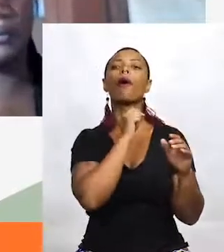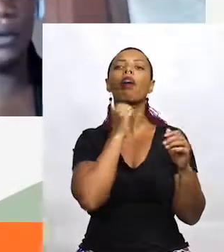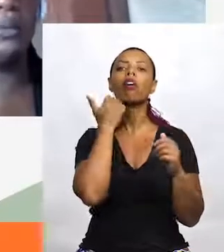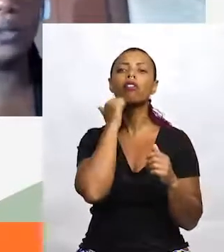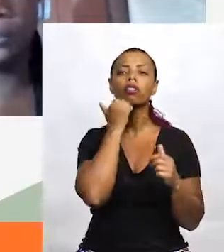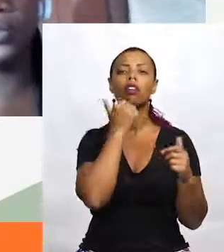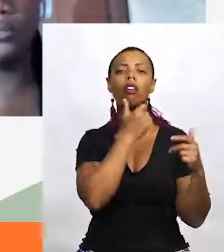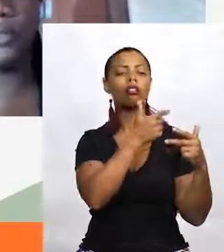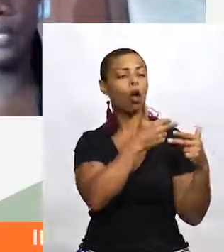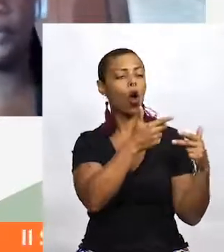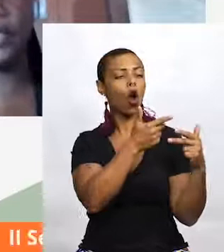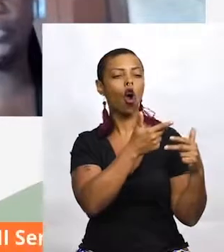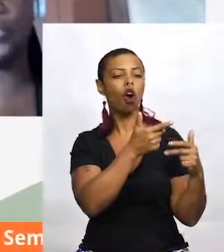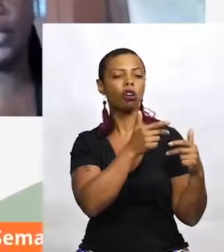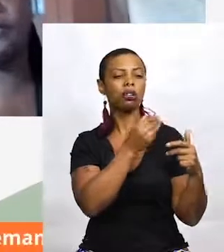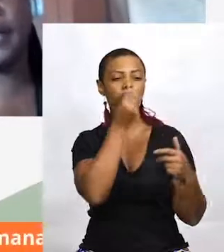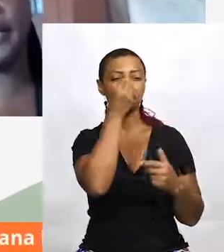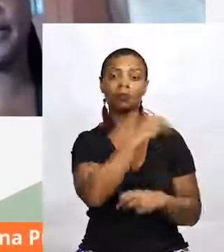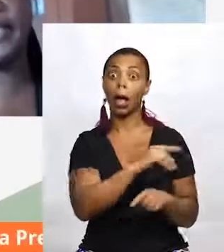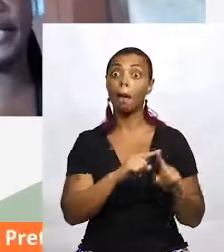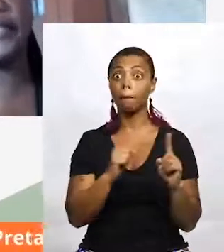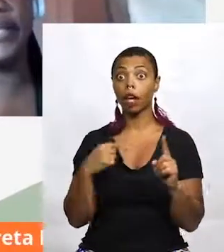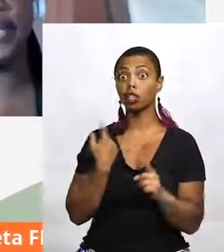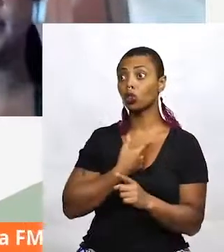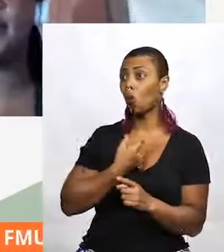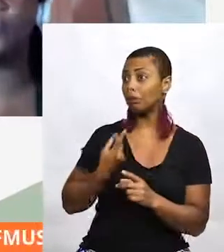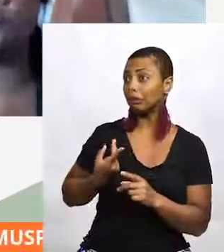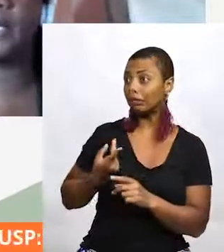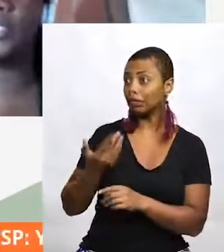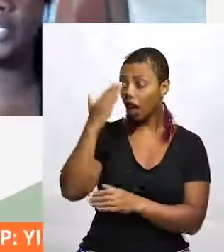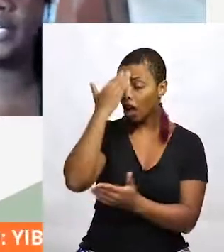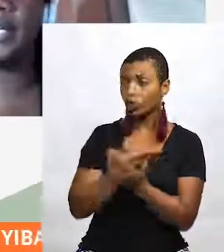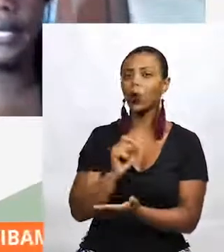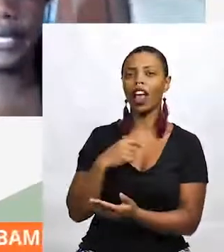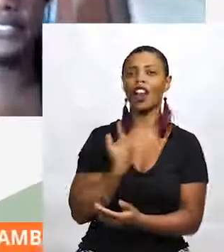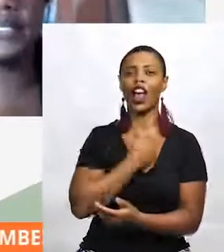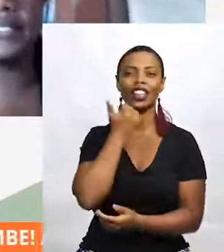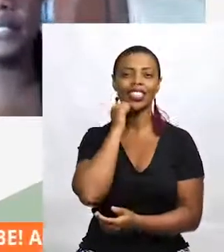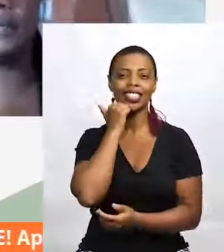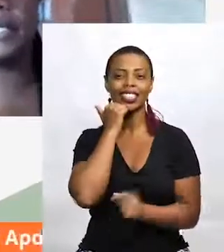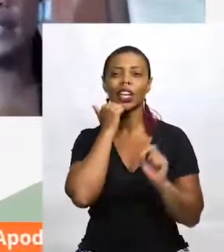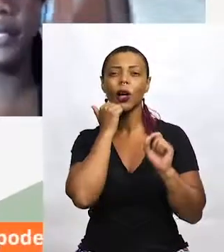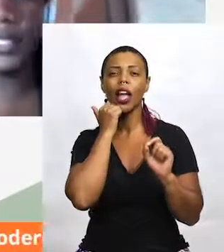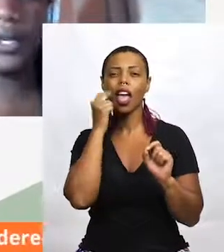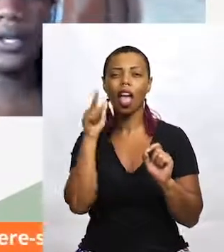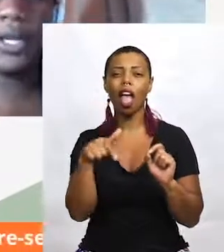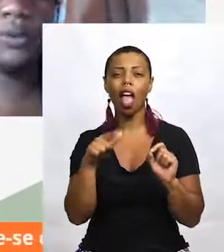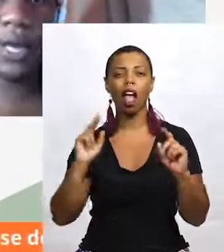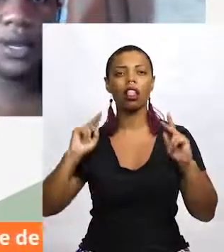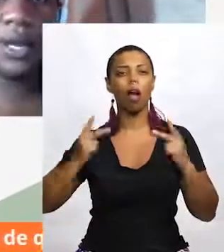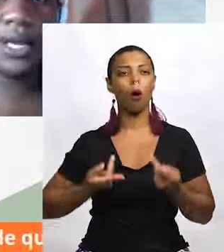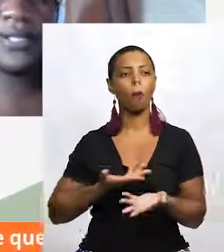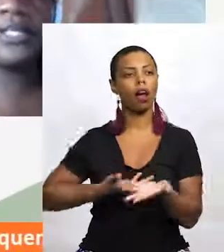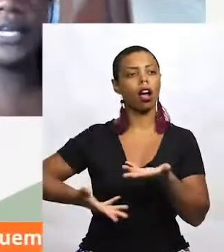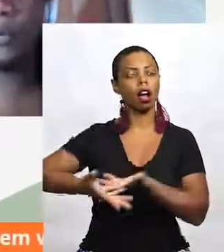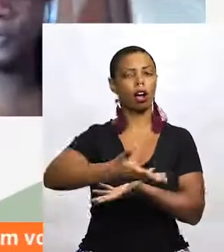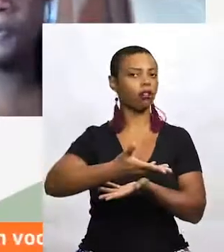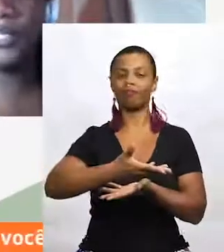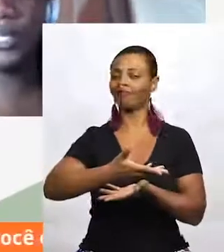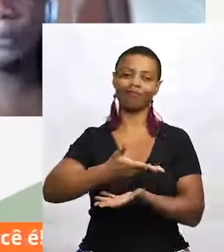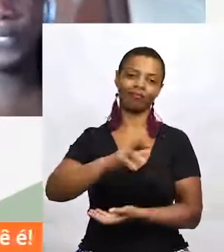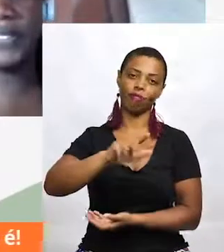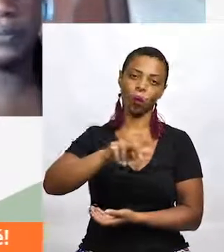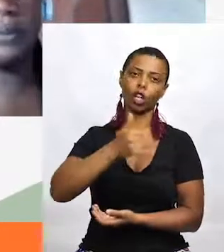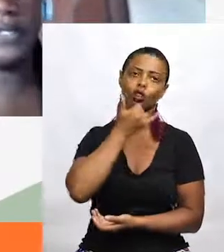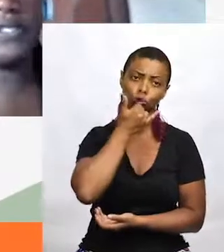acredita, por muito tempo, acreditou na falácia de que a ciência que a gente pratica é a ciência da humanidade. E não é. A ciência que a